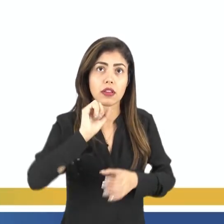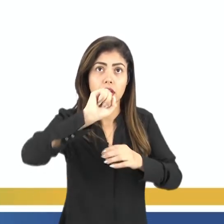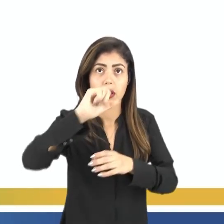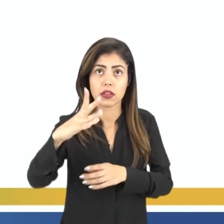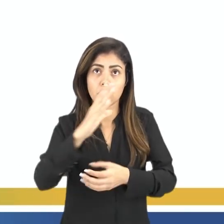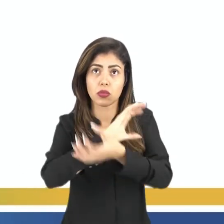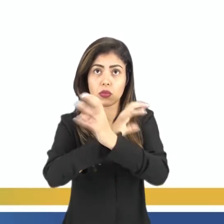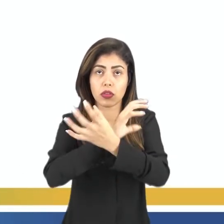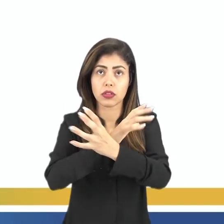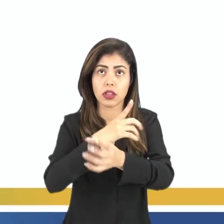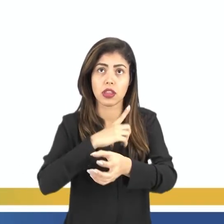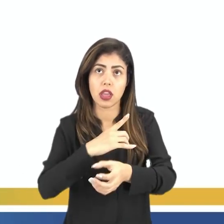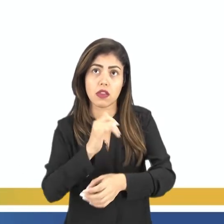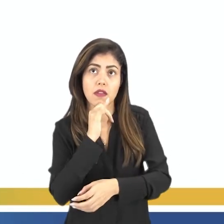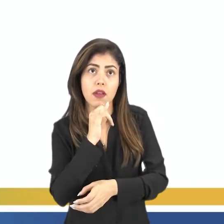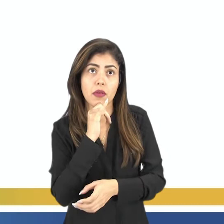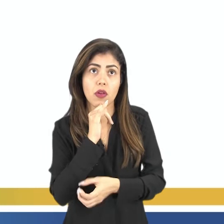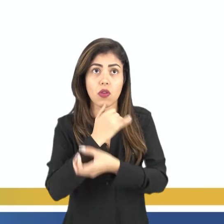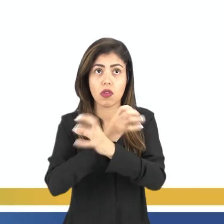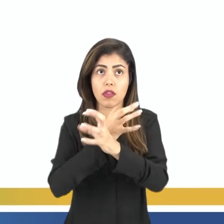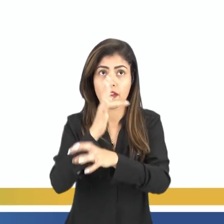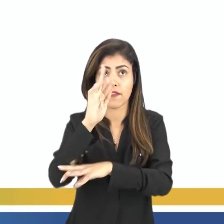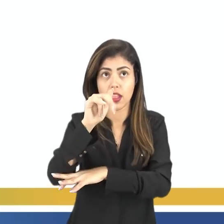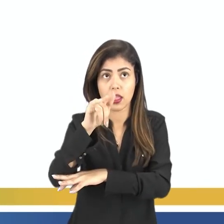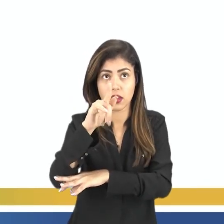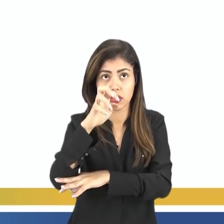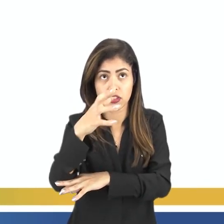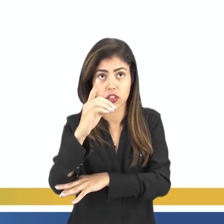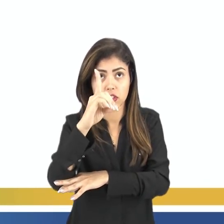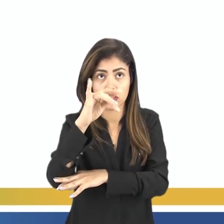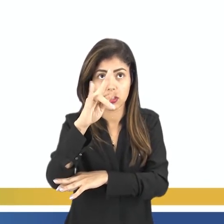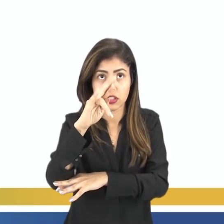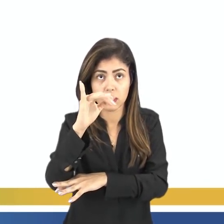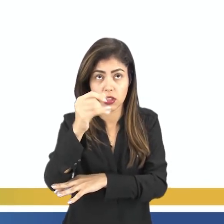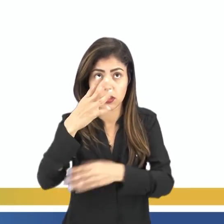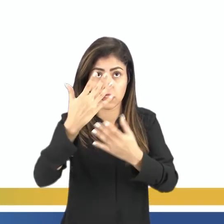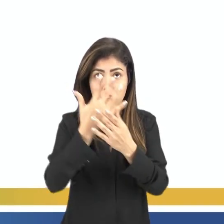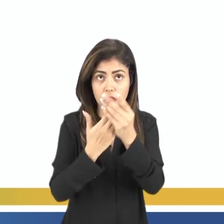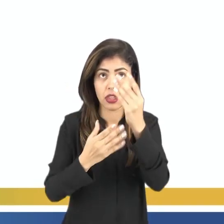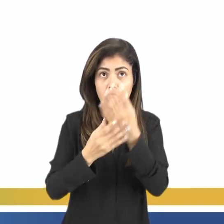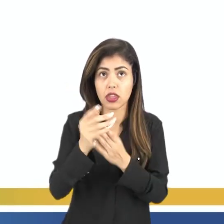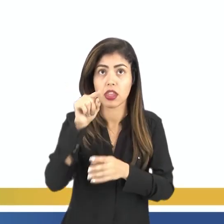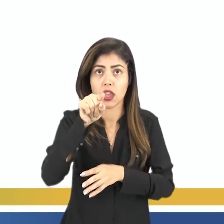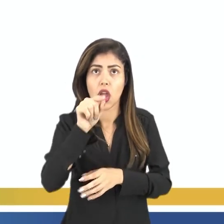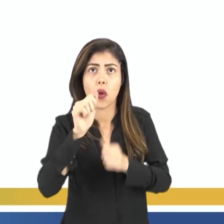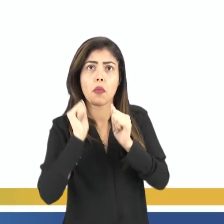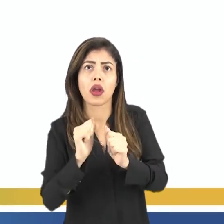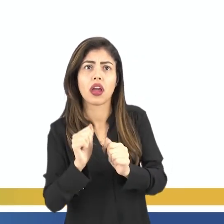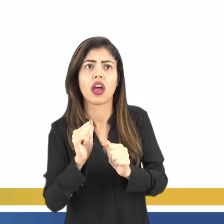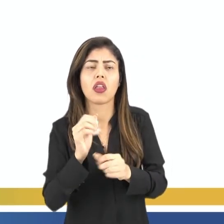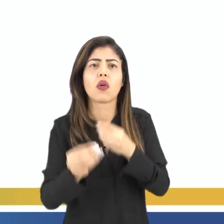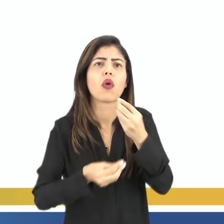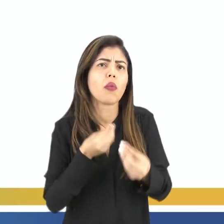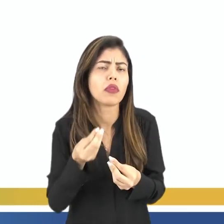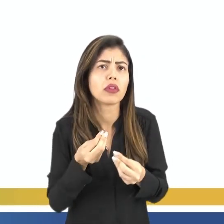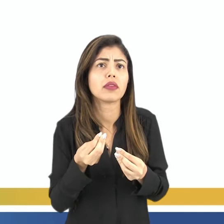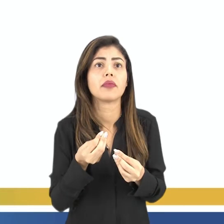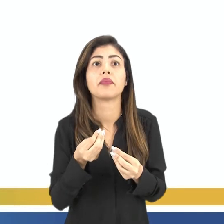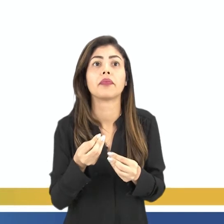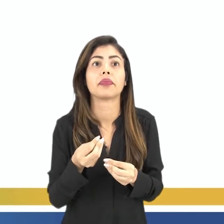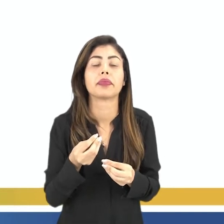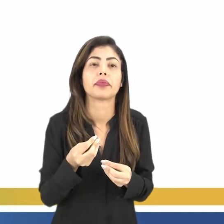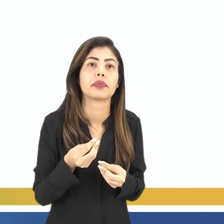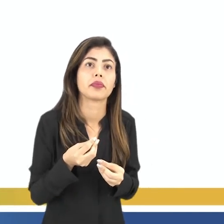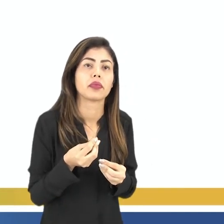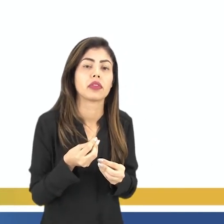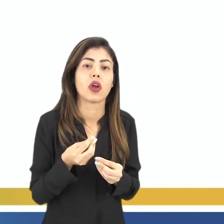dos ossos e tendo como exemplo os ossos das falanges distais da mão, estes podem ser enquadrados como? Então, olha